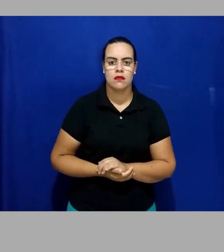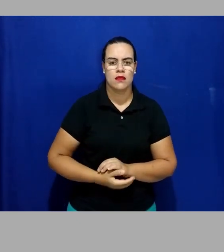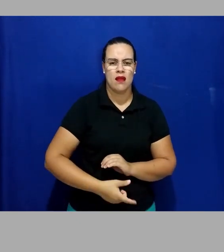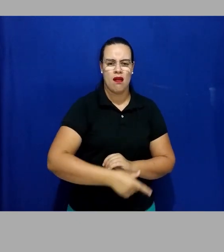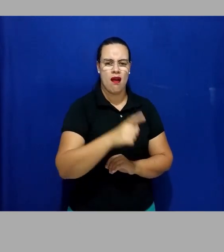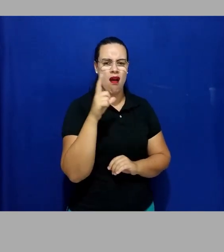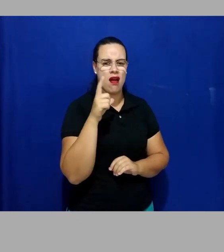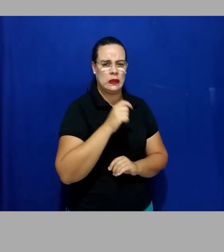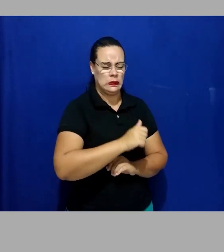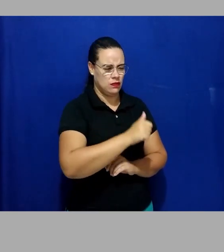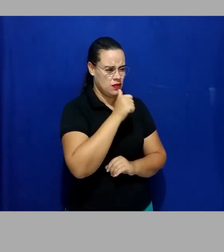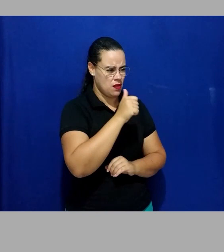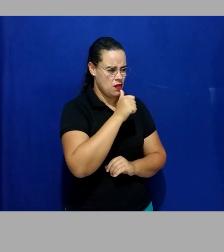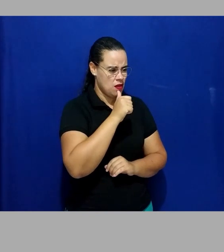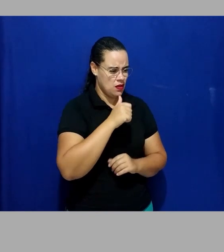1.